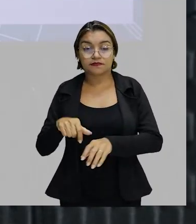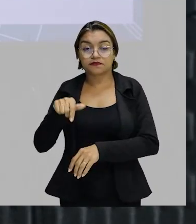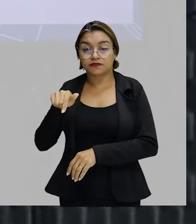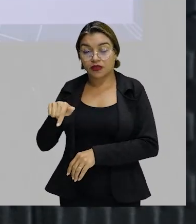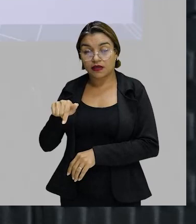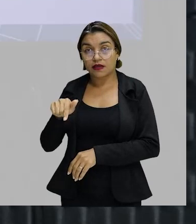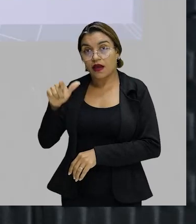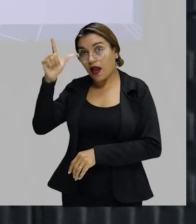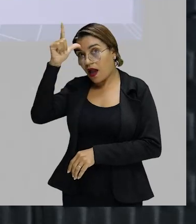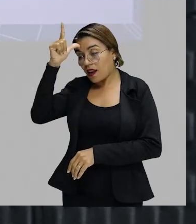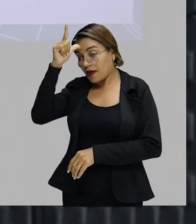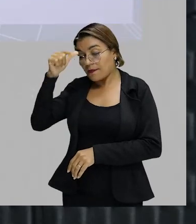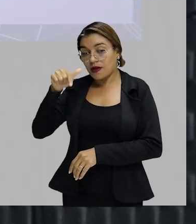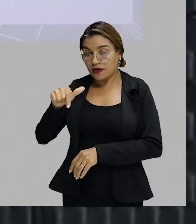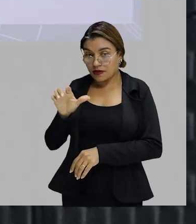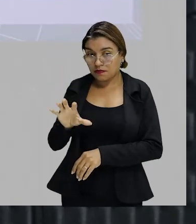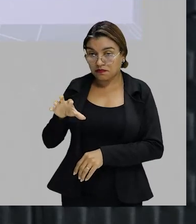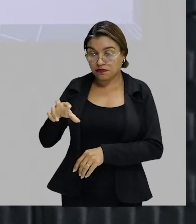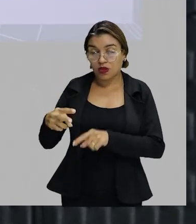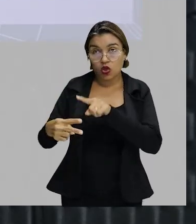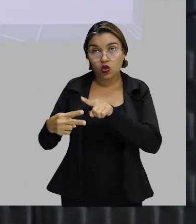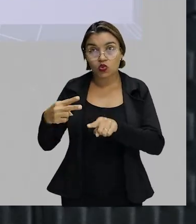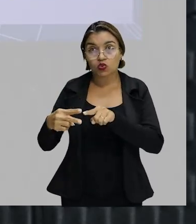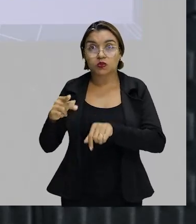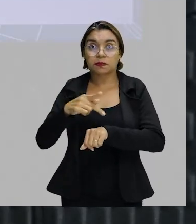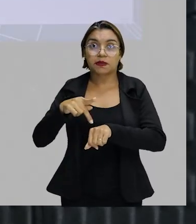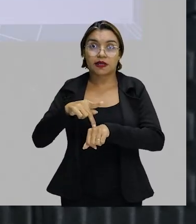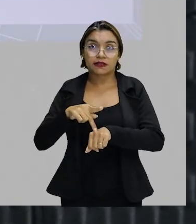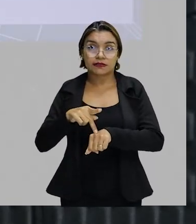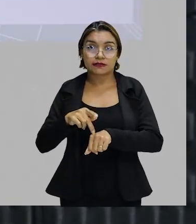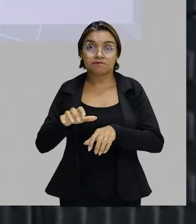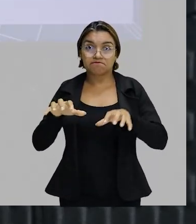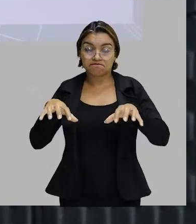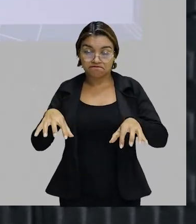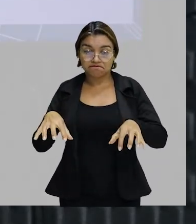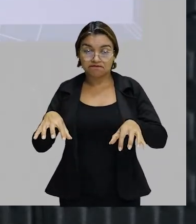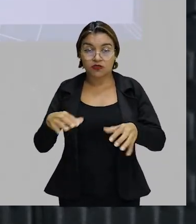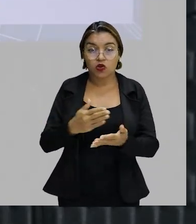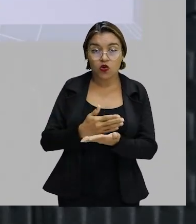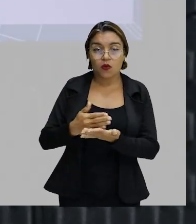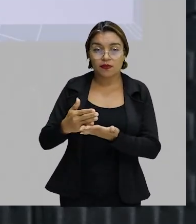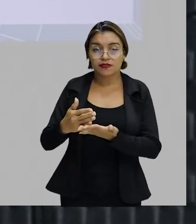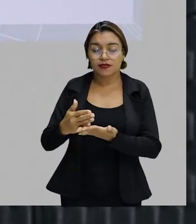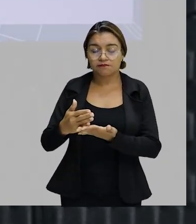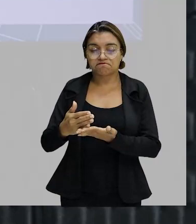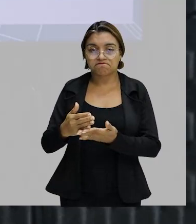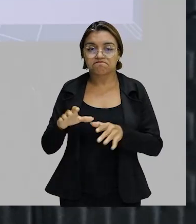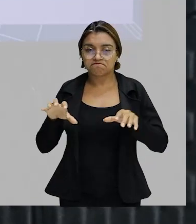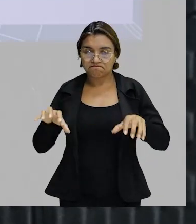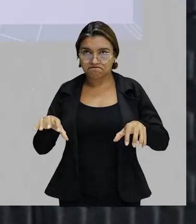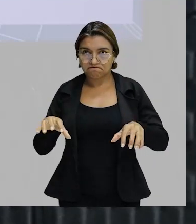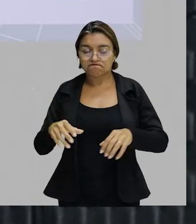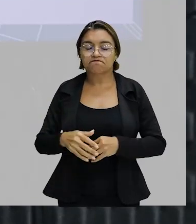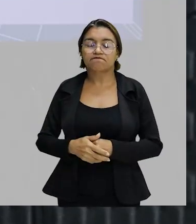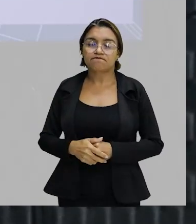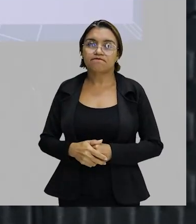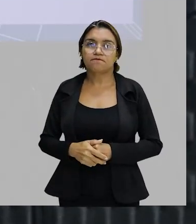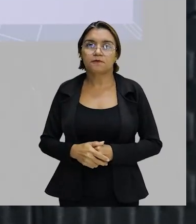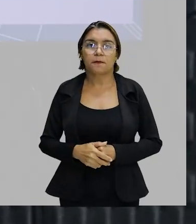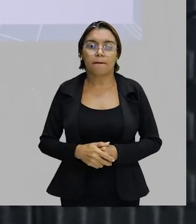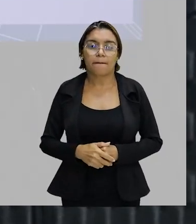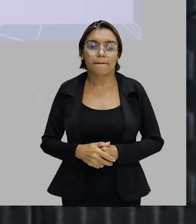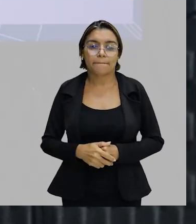ter uma maior dimensão passou a ter elevar ali o seu nível com os suecos e com os alemães